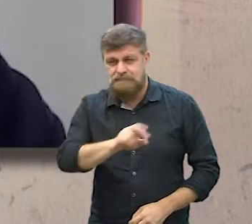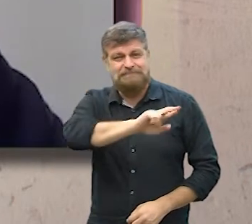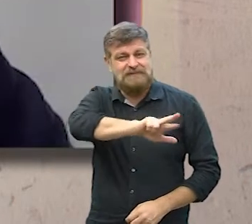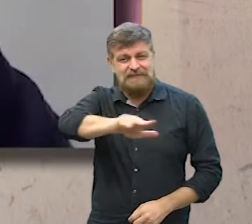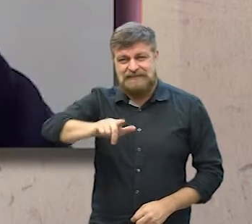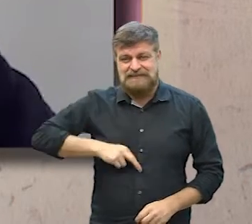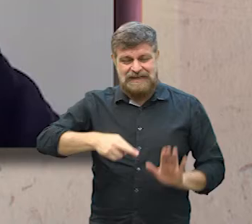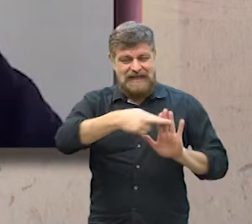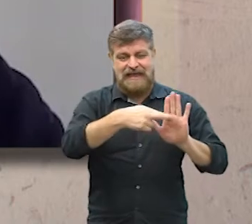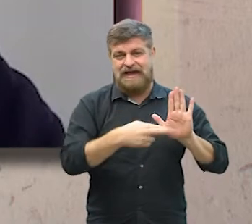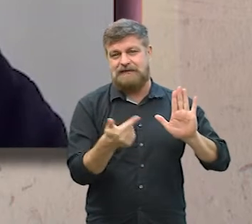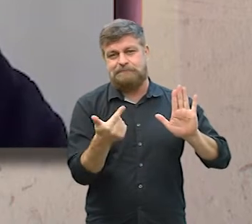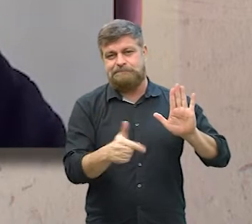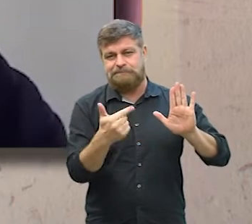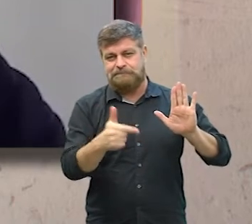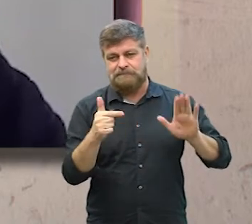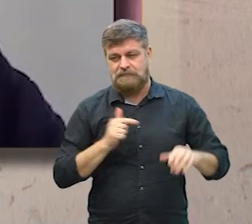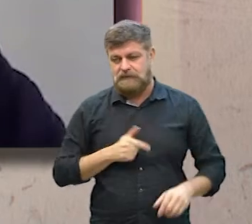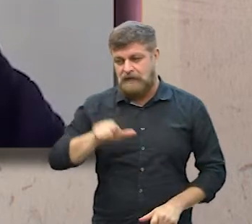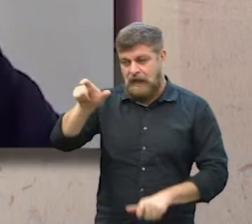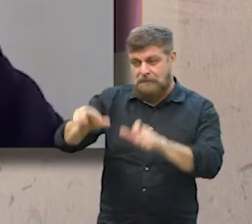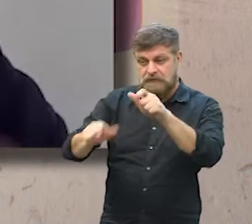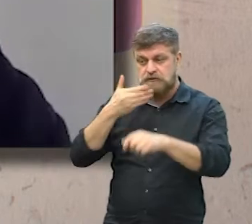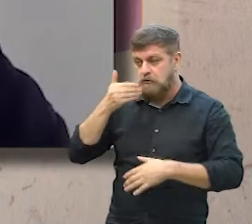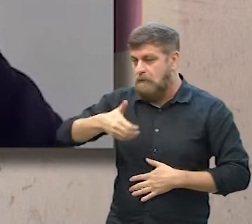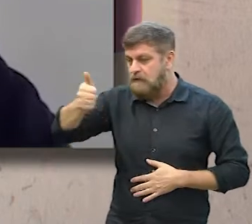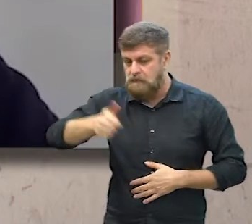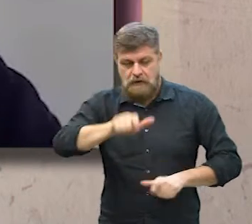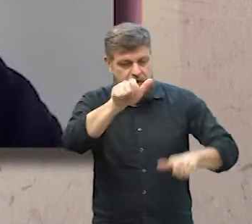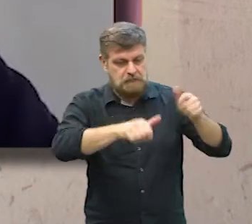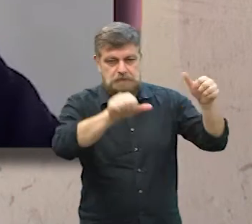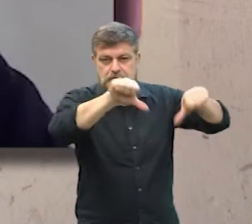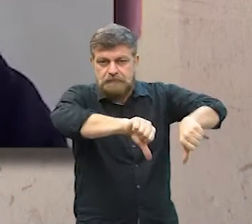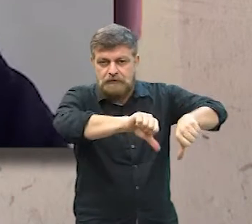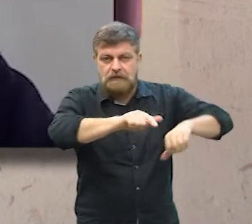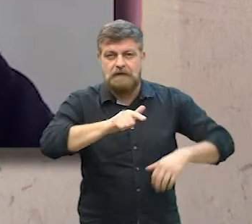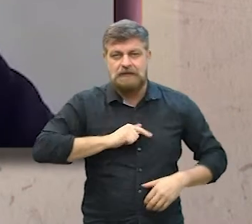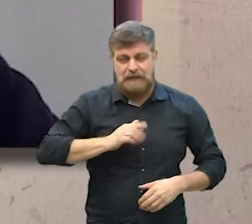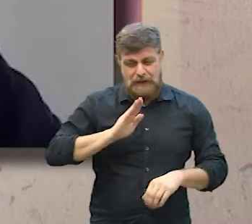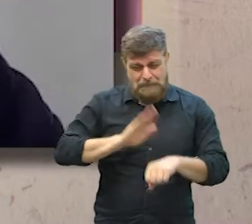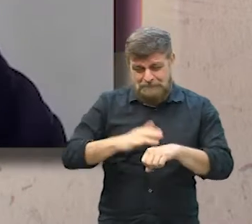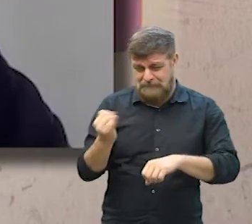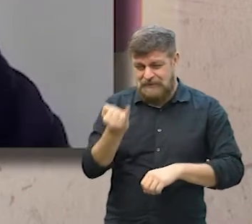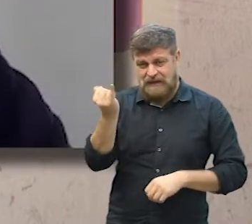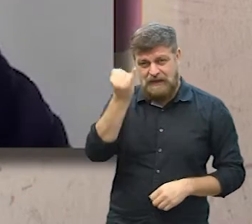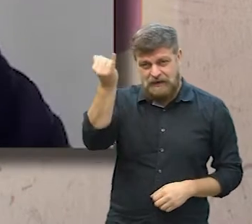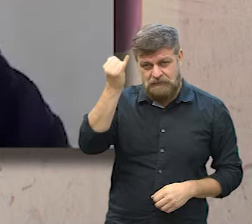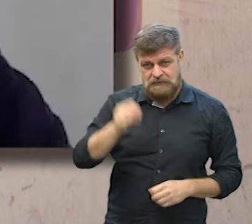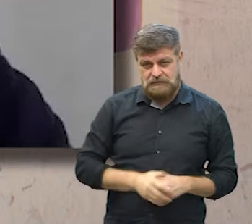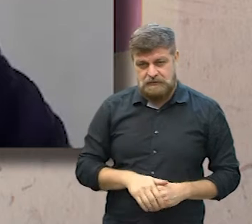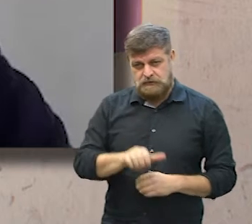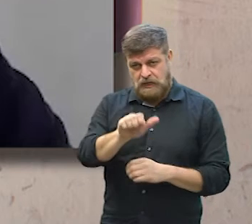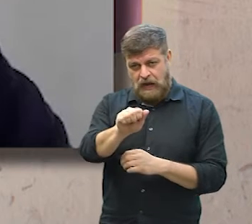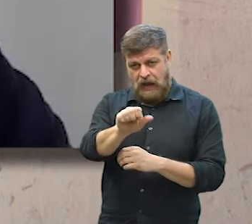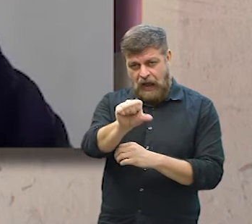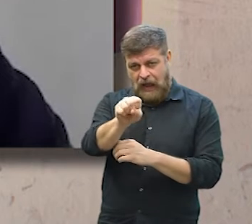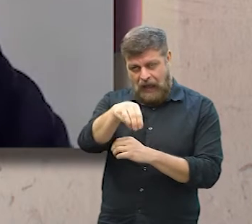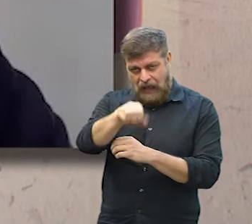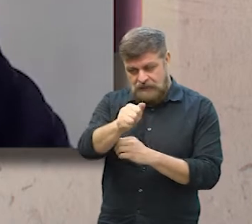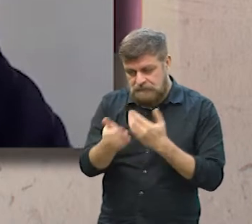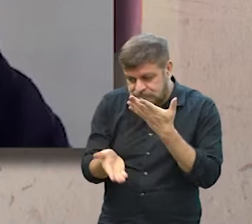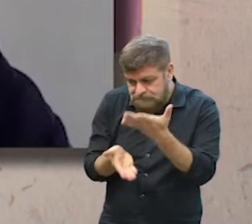né? A gente chama que um terço melhora, um terço fica igual, um terço piora. O mais importante é que o tratamento da